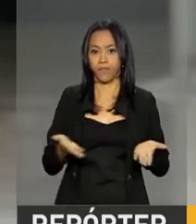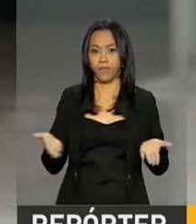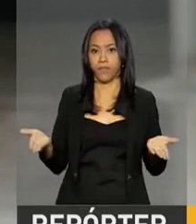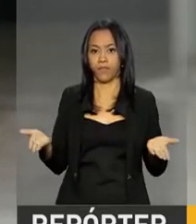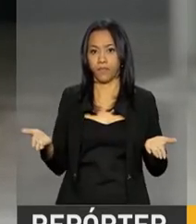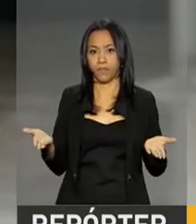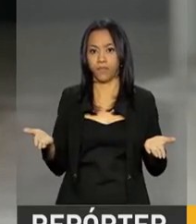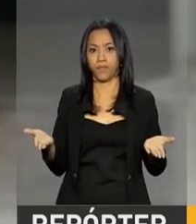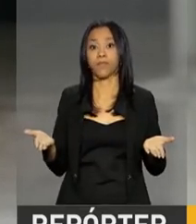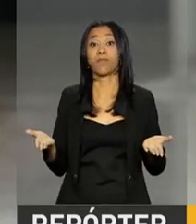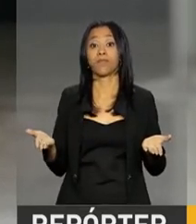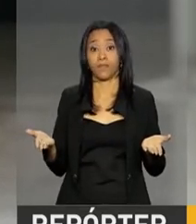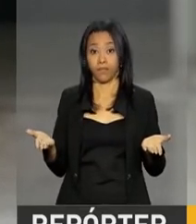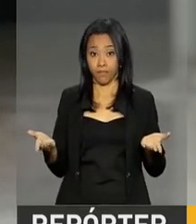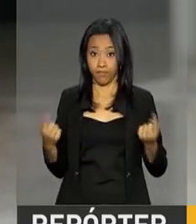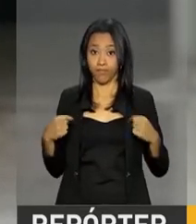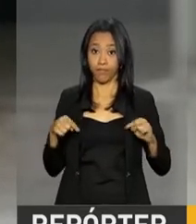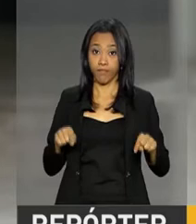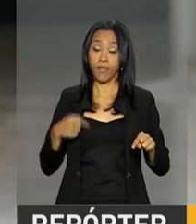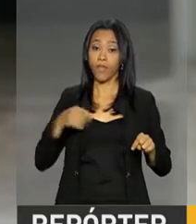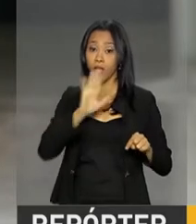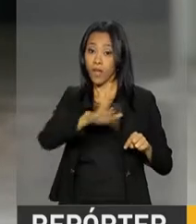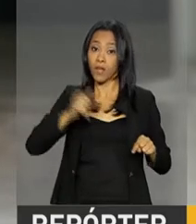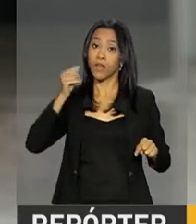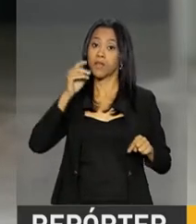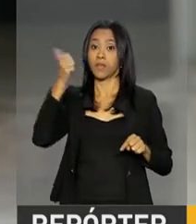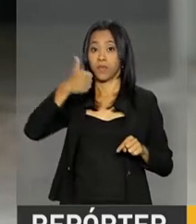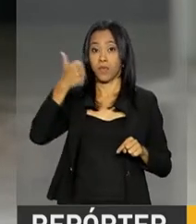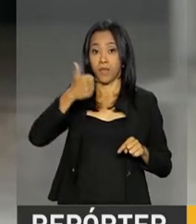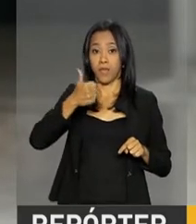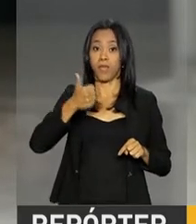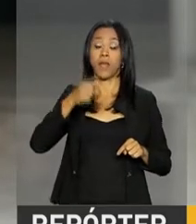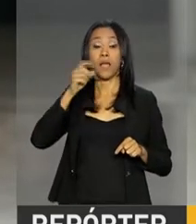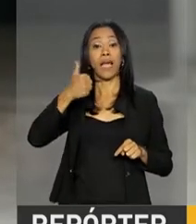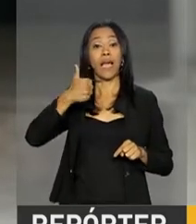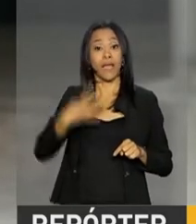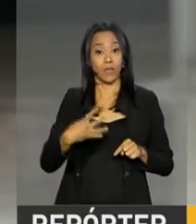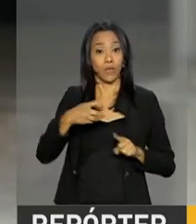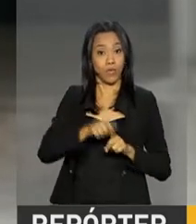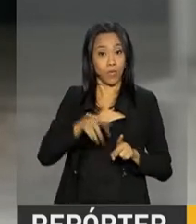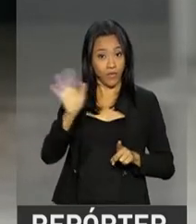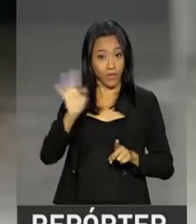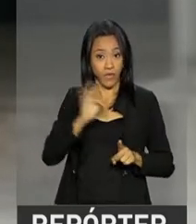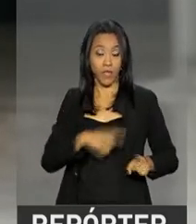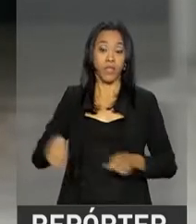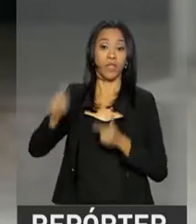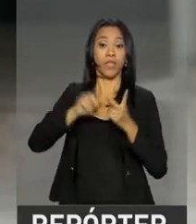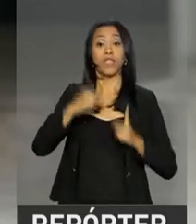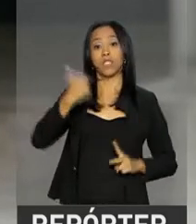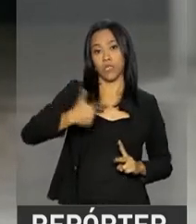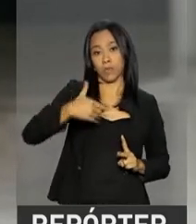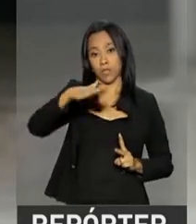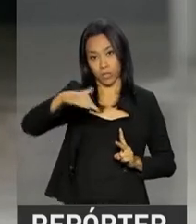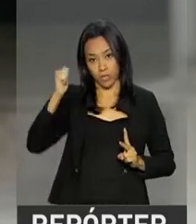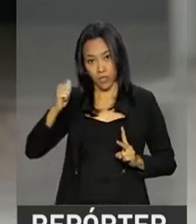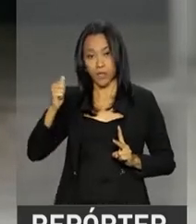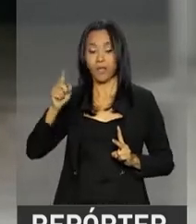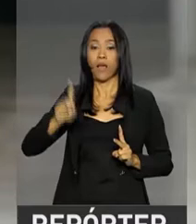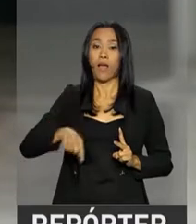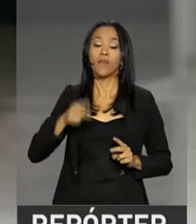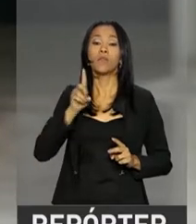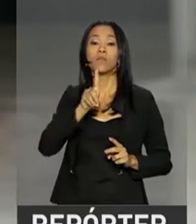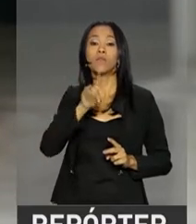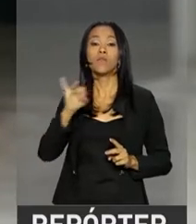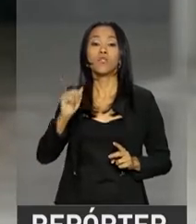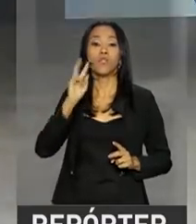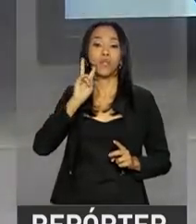mec.gov.br o resultado da primeira chamada será no dia 14 de fevereiro já o resultado da segunda chamada carol sai no